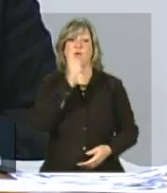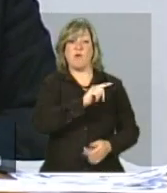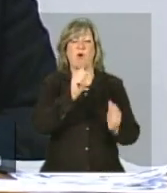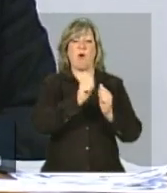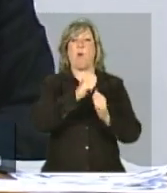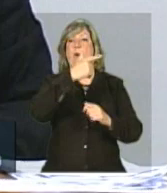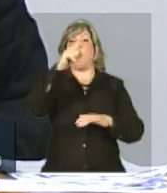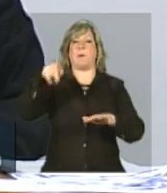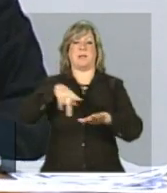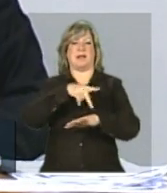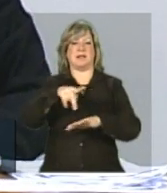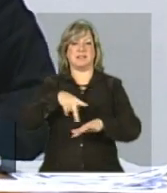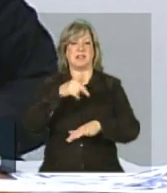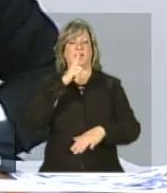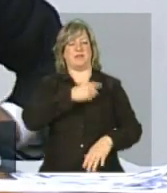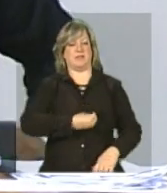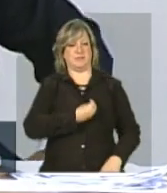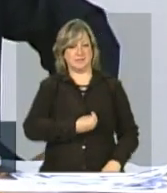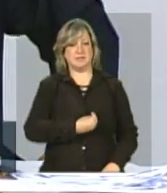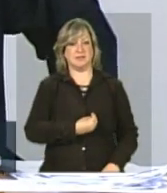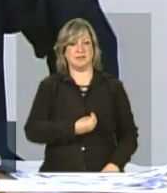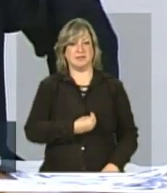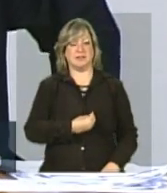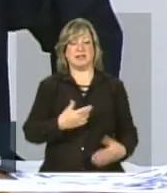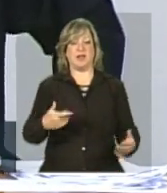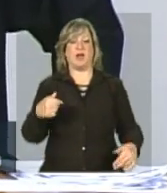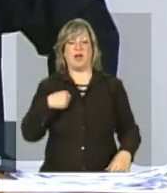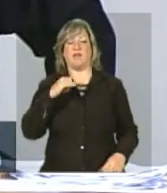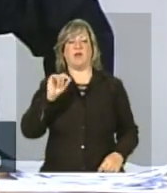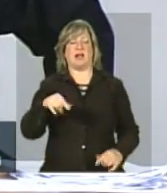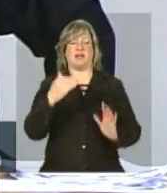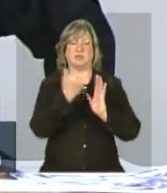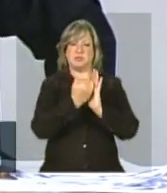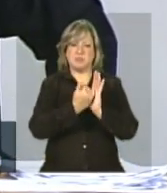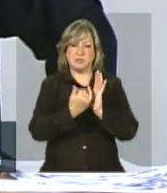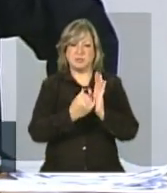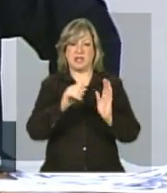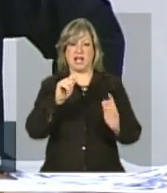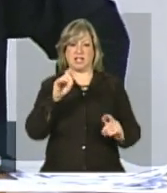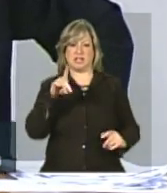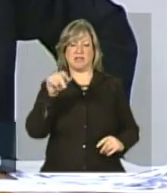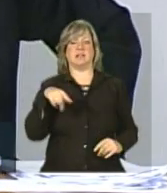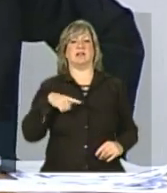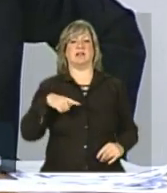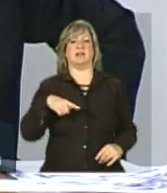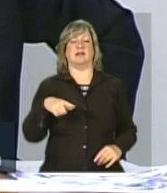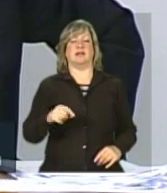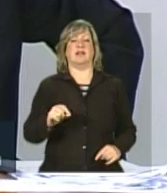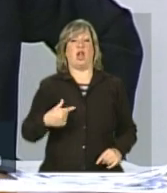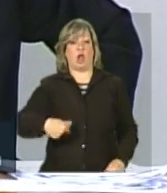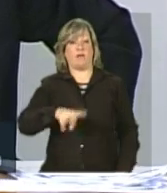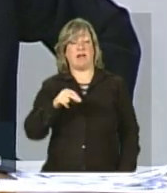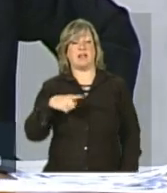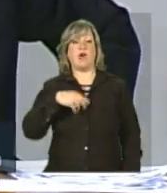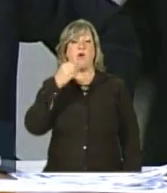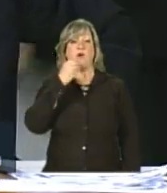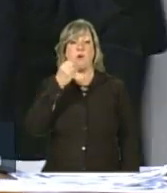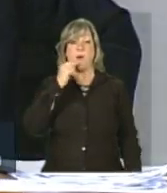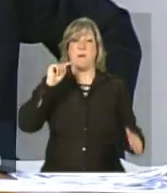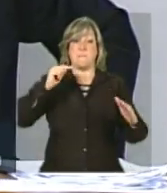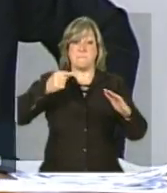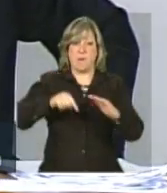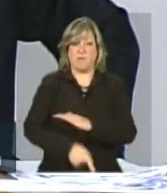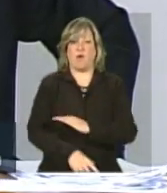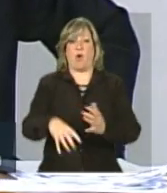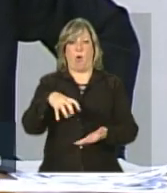realiza. Eu diria que a agenda que, seguramente, presidente Jonas Donizete, nós teremos a oportunidade de aprofundar na